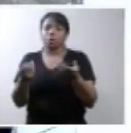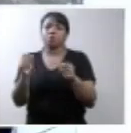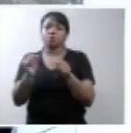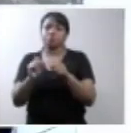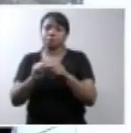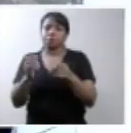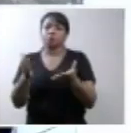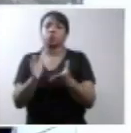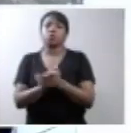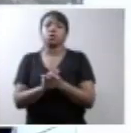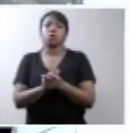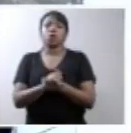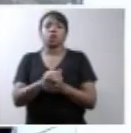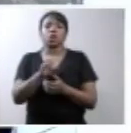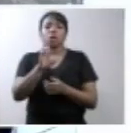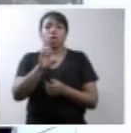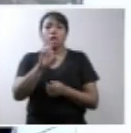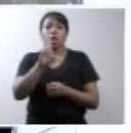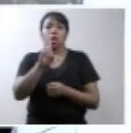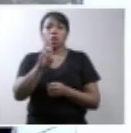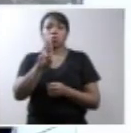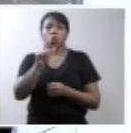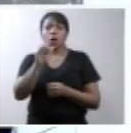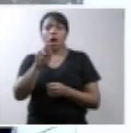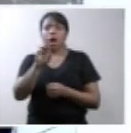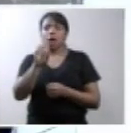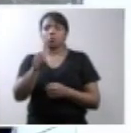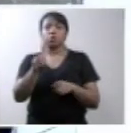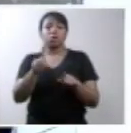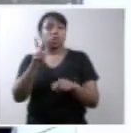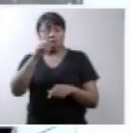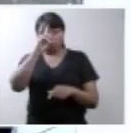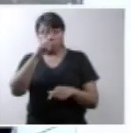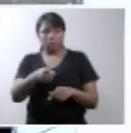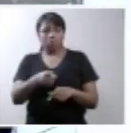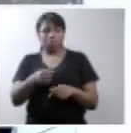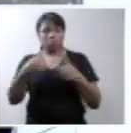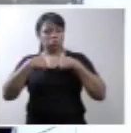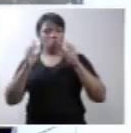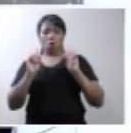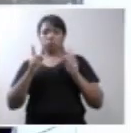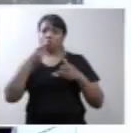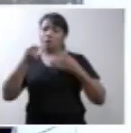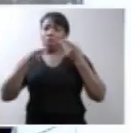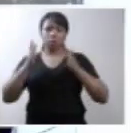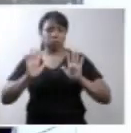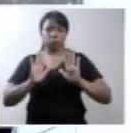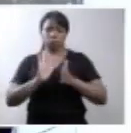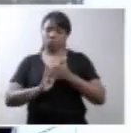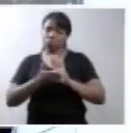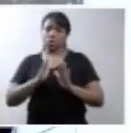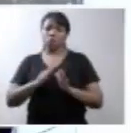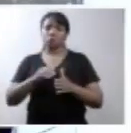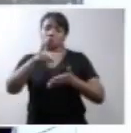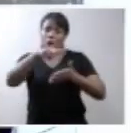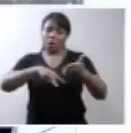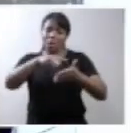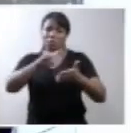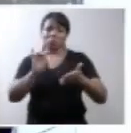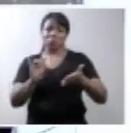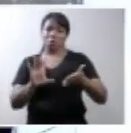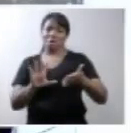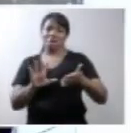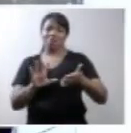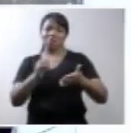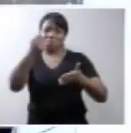social da Universidade de Manchester Eduard advertiu que não se não sou eu que estou dizendo Eduard que